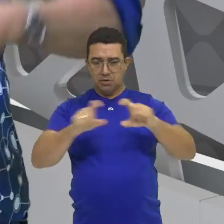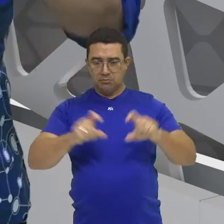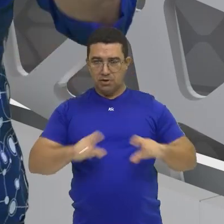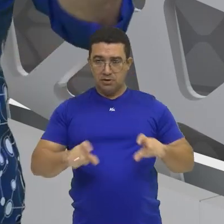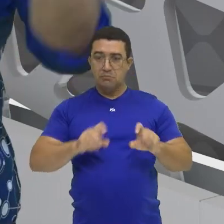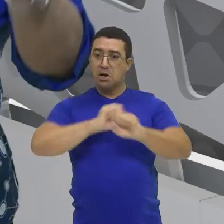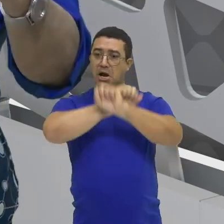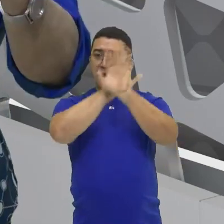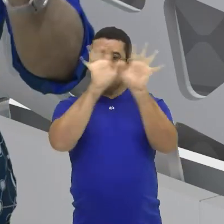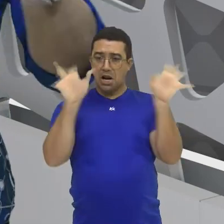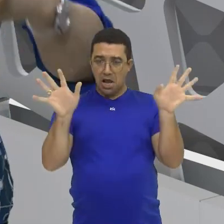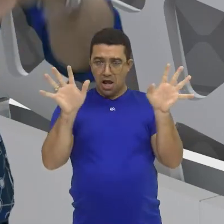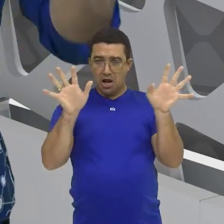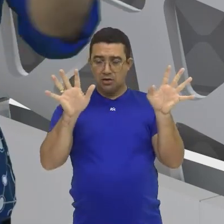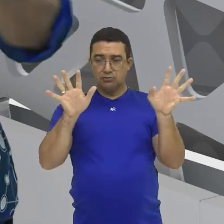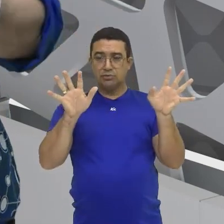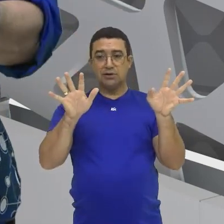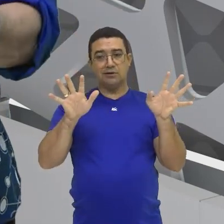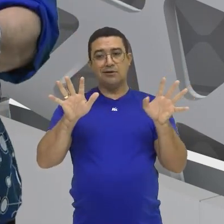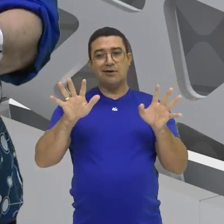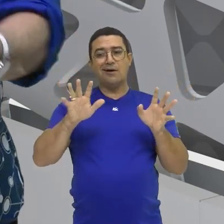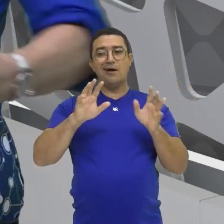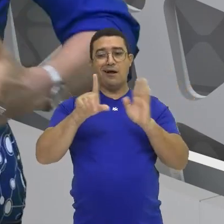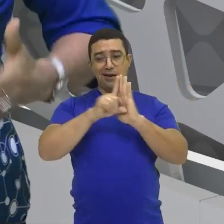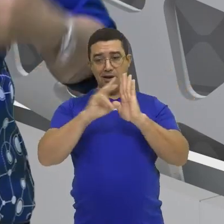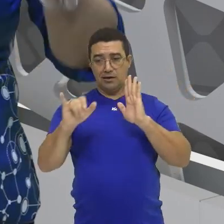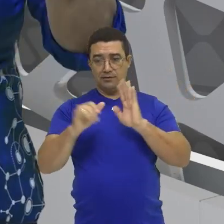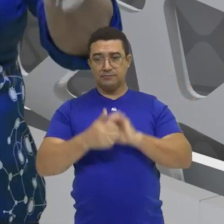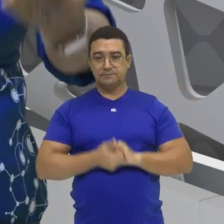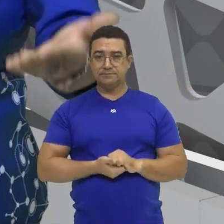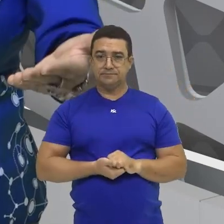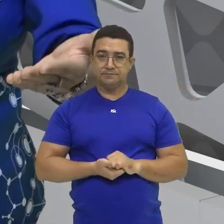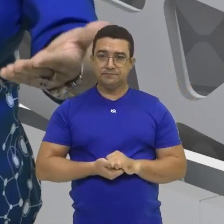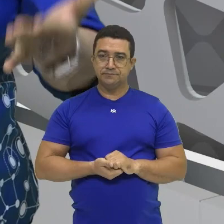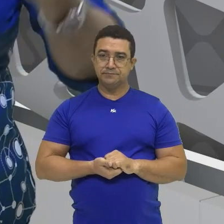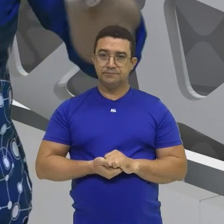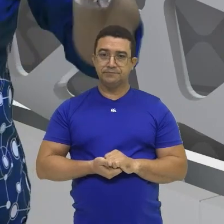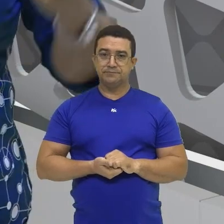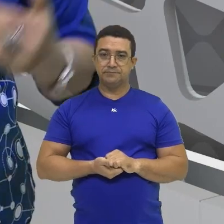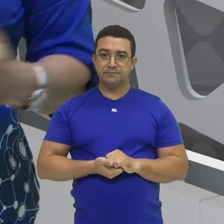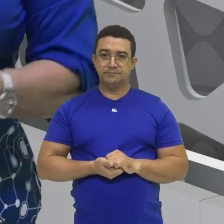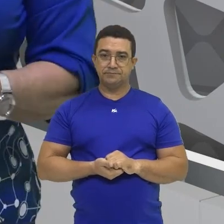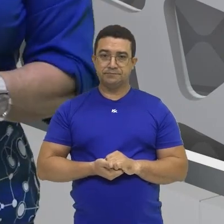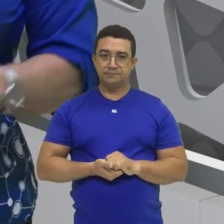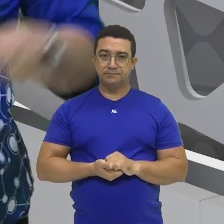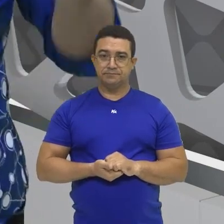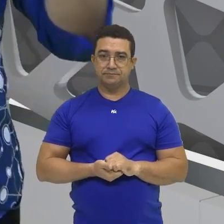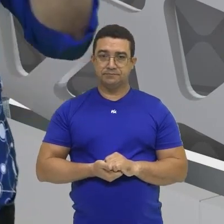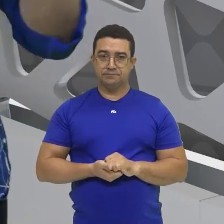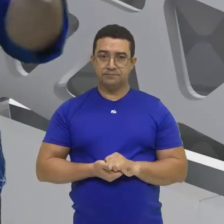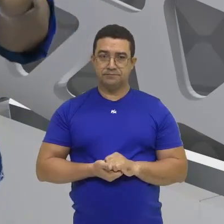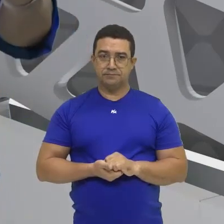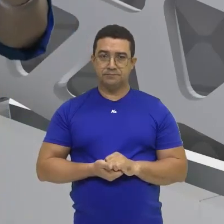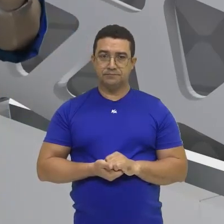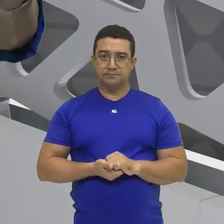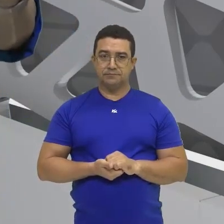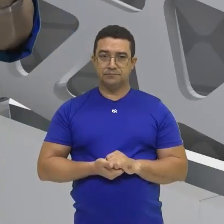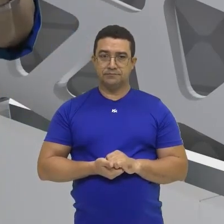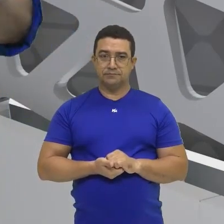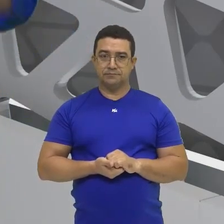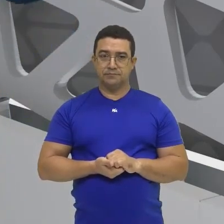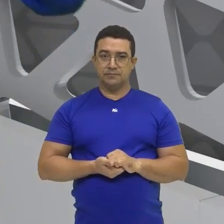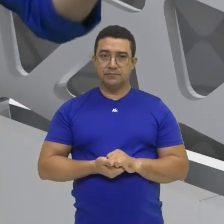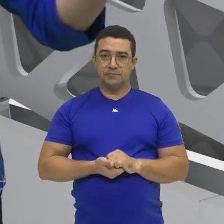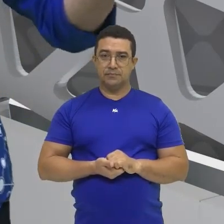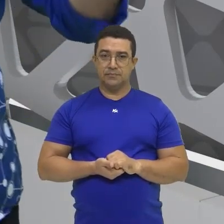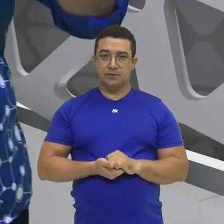melhor aquele aspecto da lei, aquele aspecto que está sendo tratado. Em seguida, olha o que nós temos em